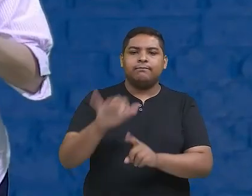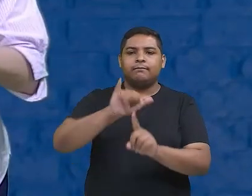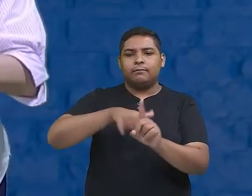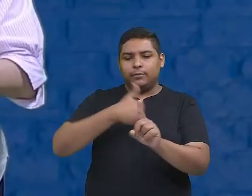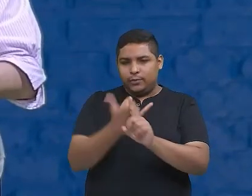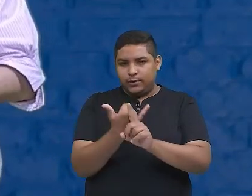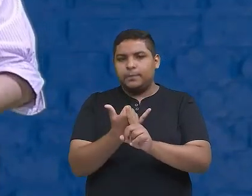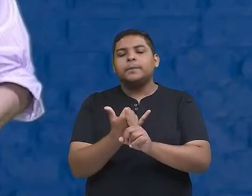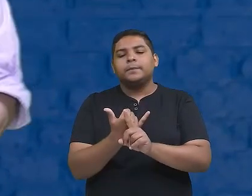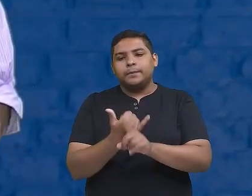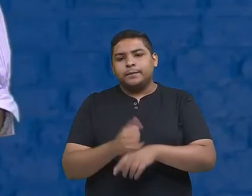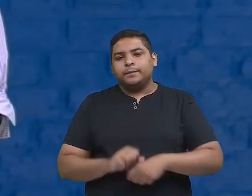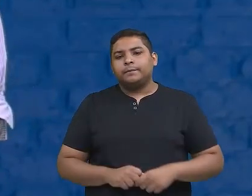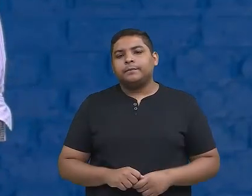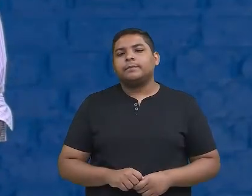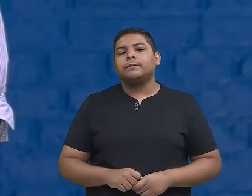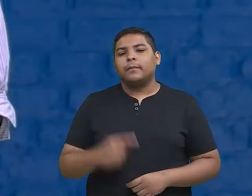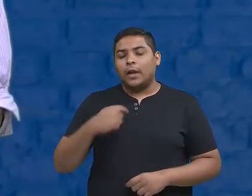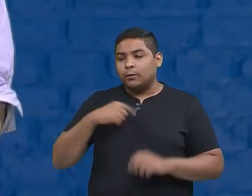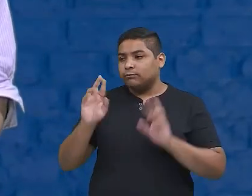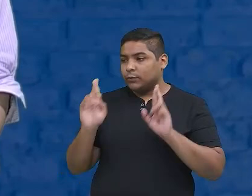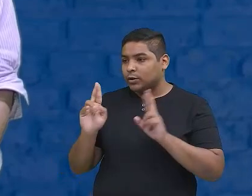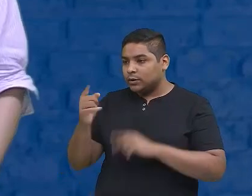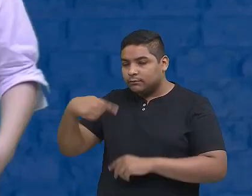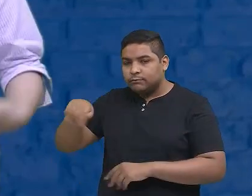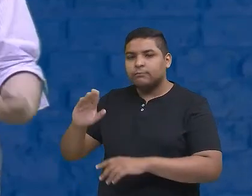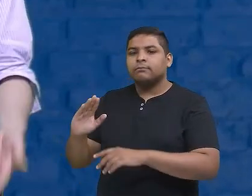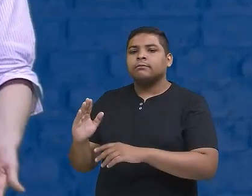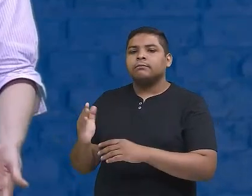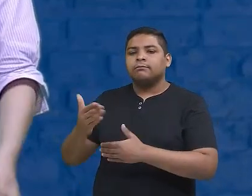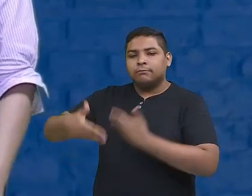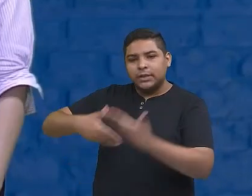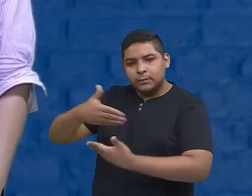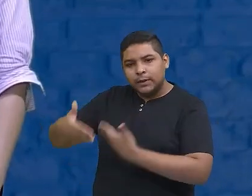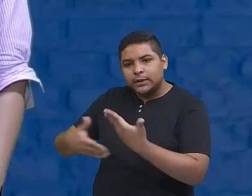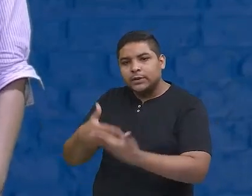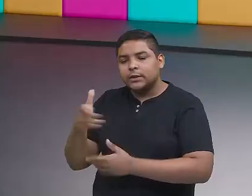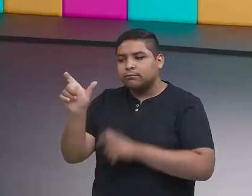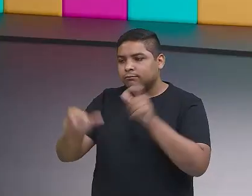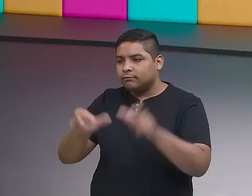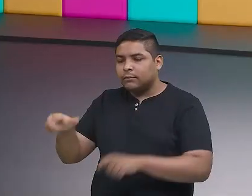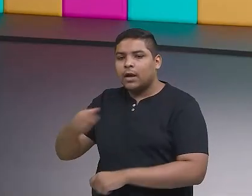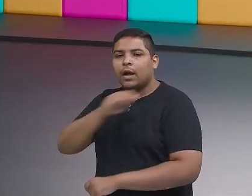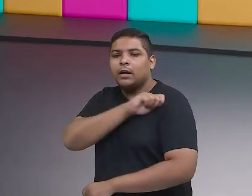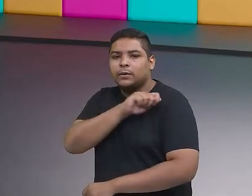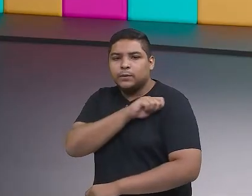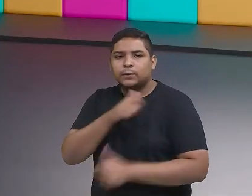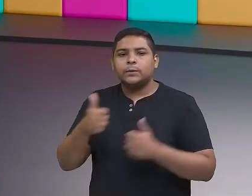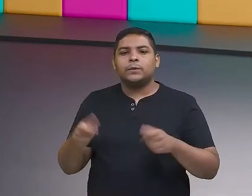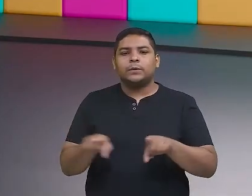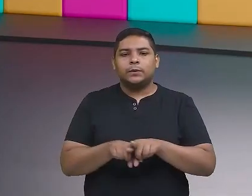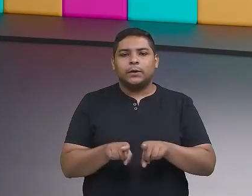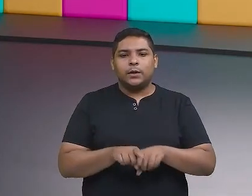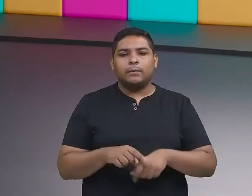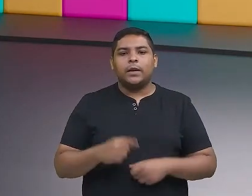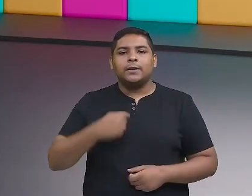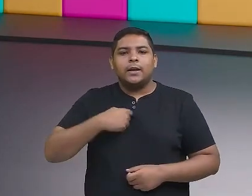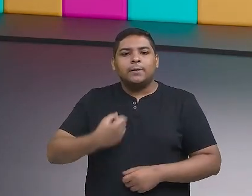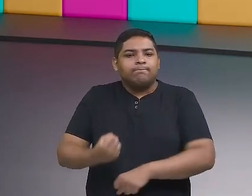Então, conto com a participação de vocês, tá bom? A gente tem uma